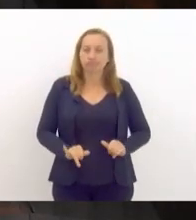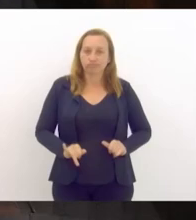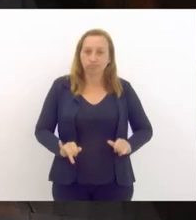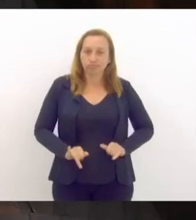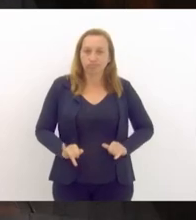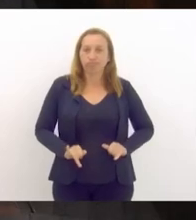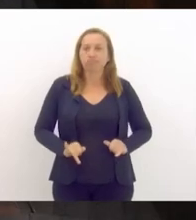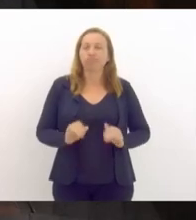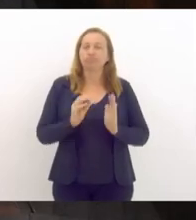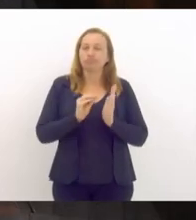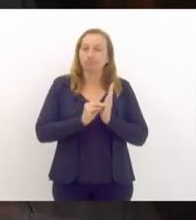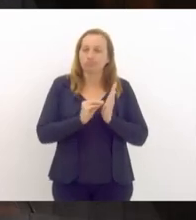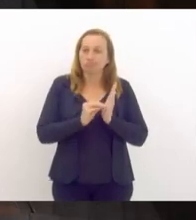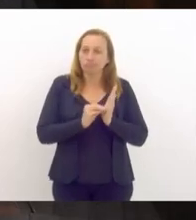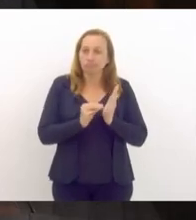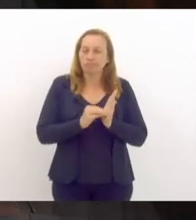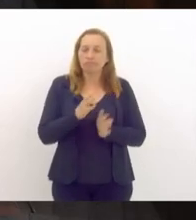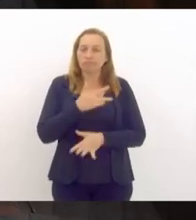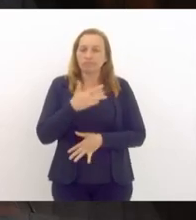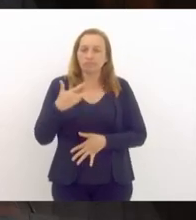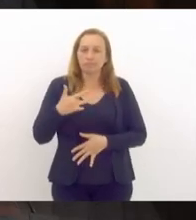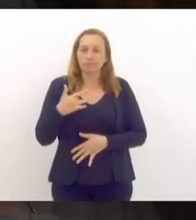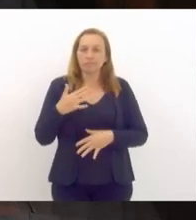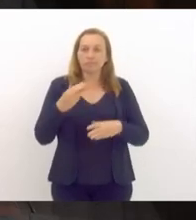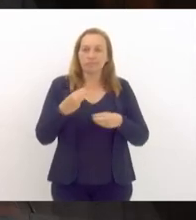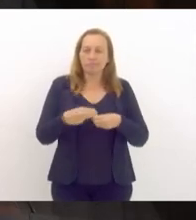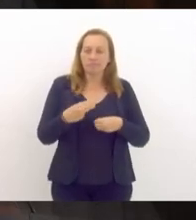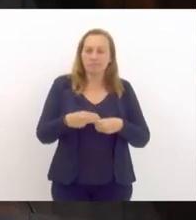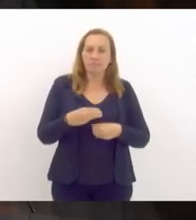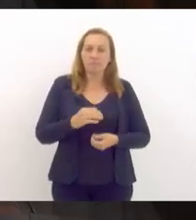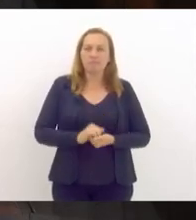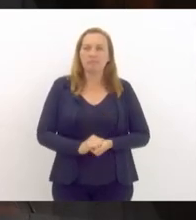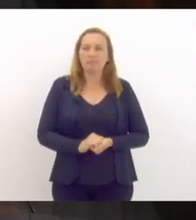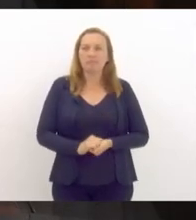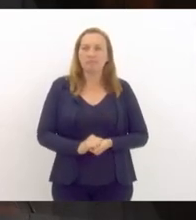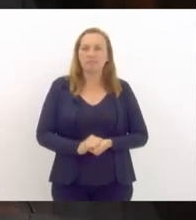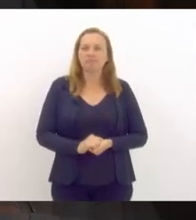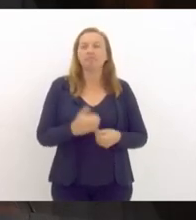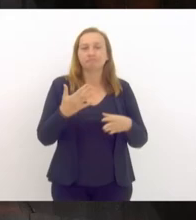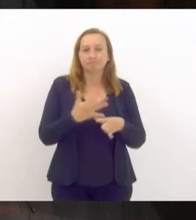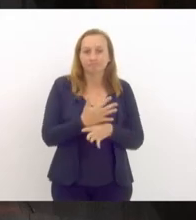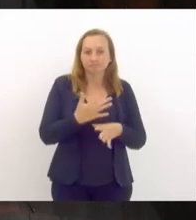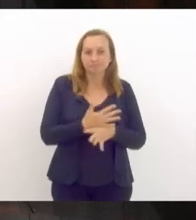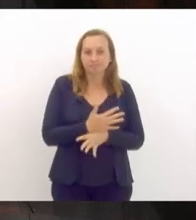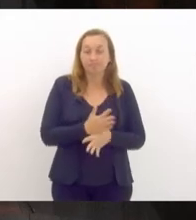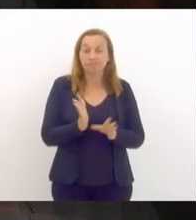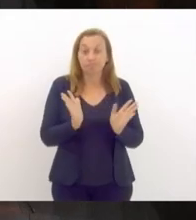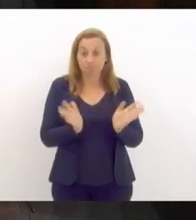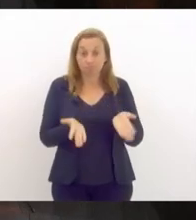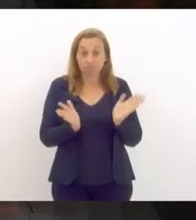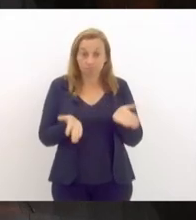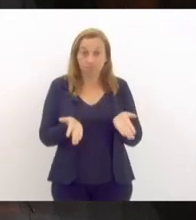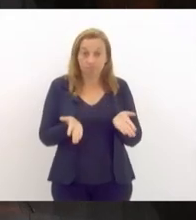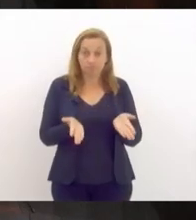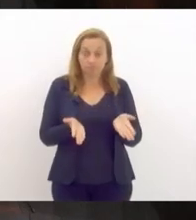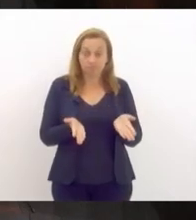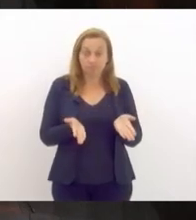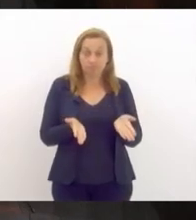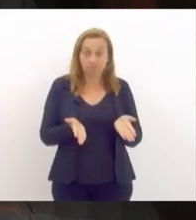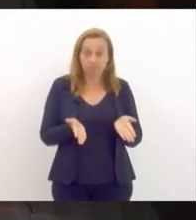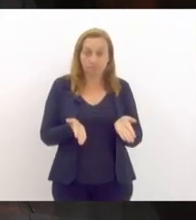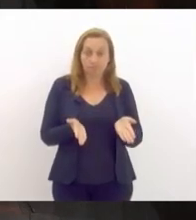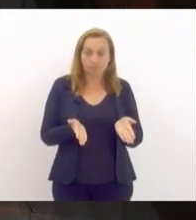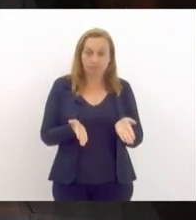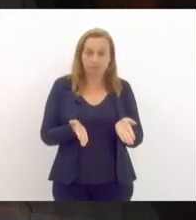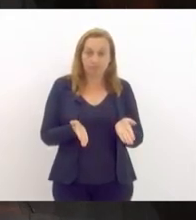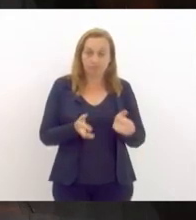por falta de saúde naquele município e a cidade que hoje ainda é